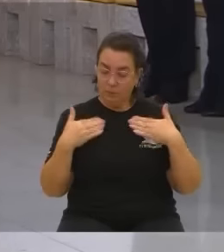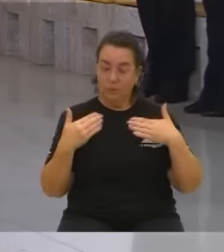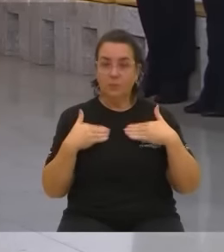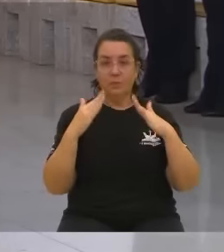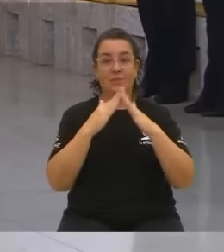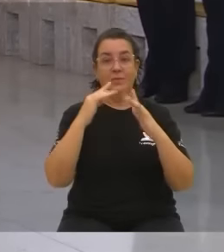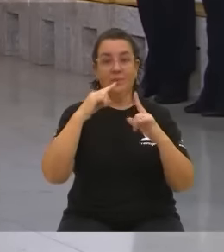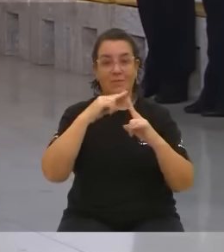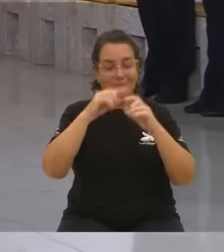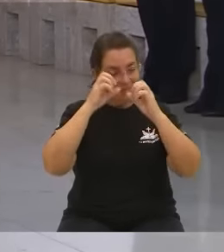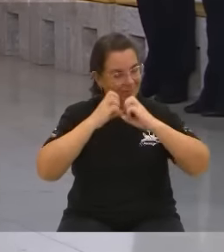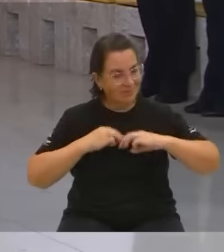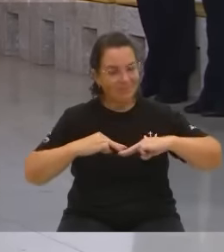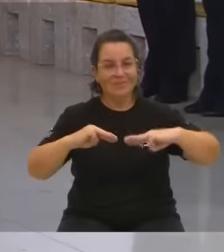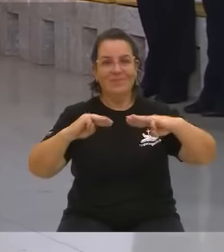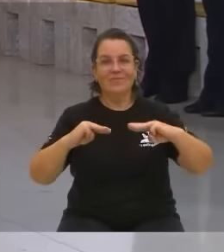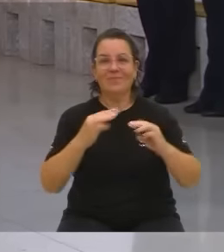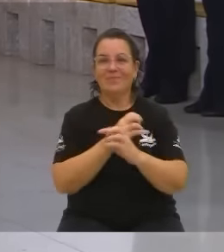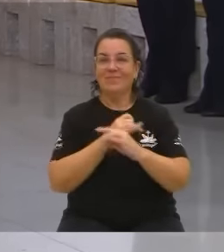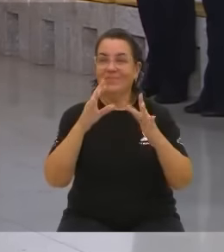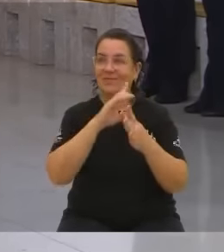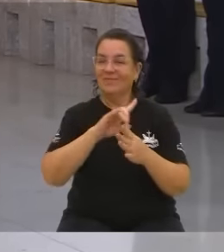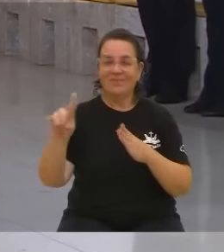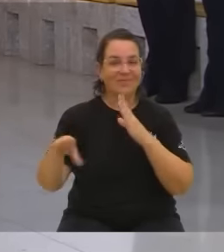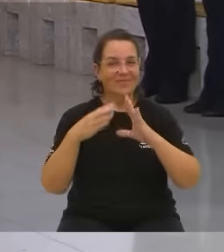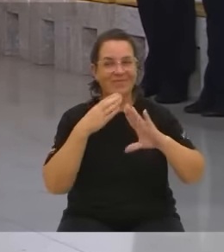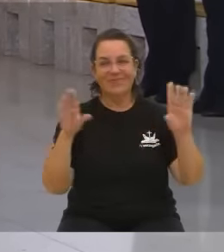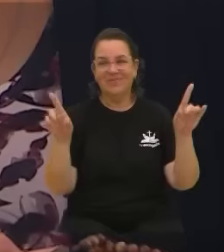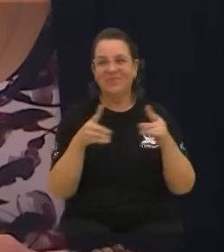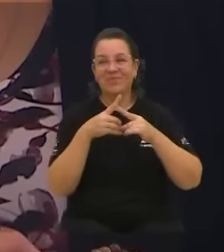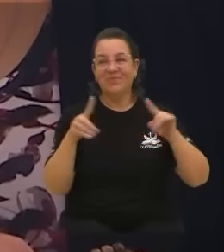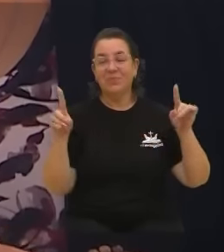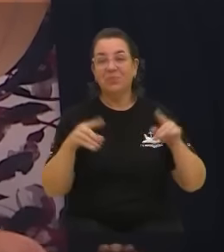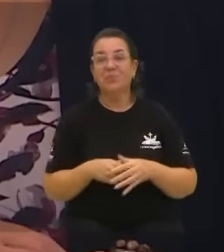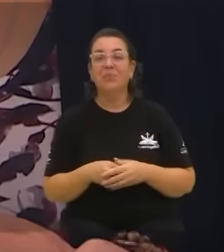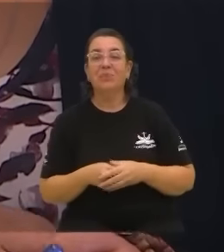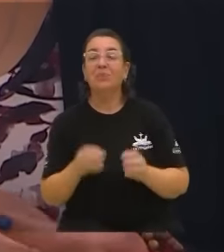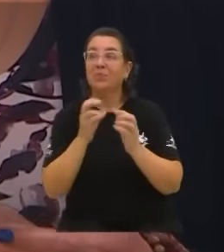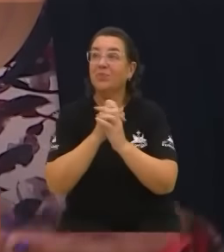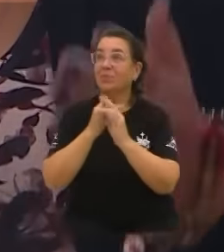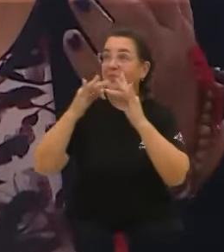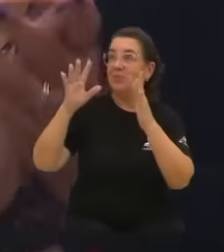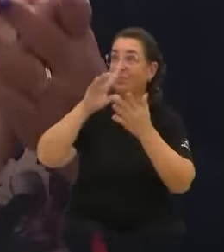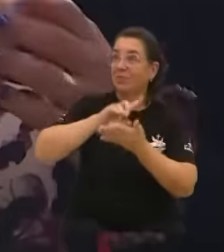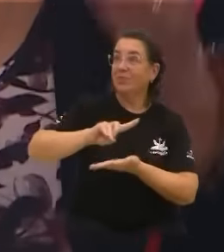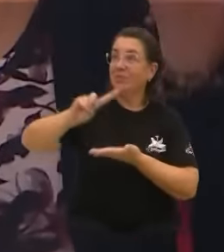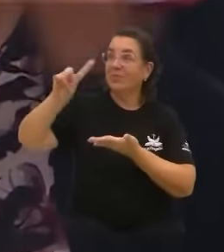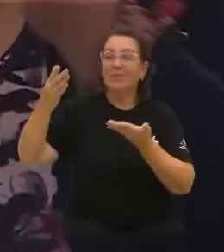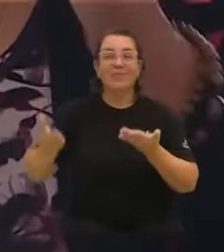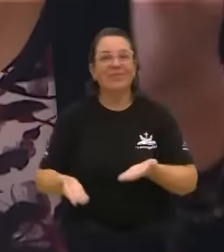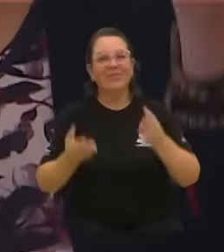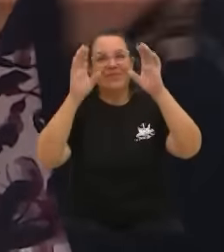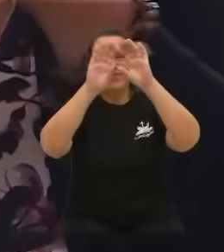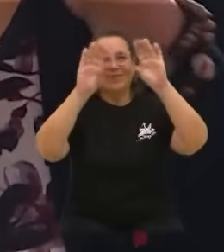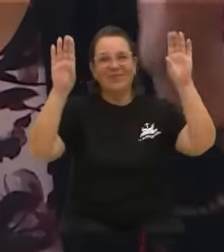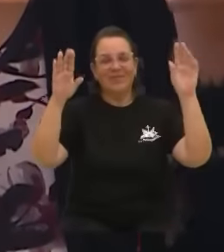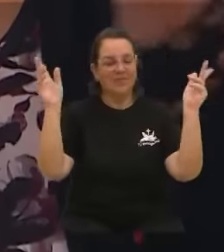missão, glorifiquemos a Deus cantando. Glória. Glória a Deus dos